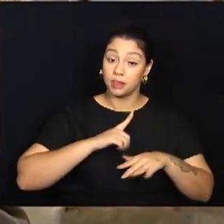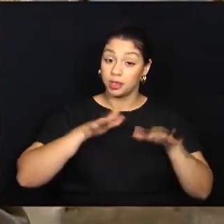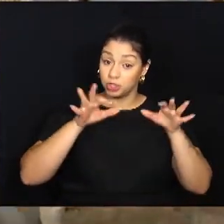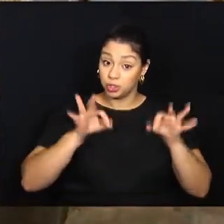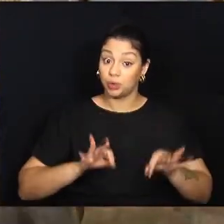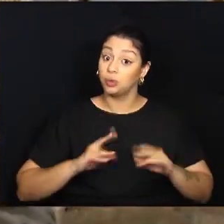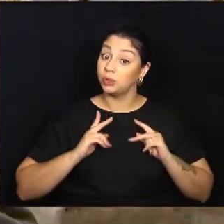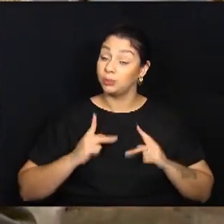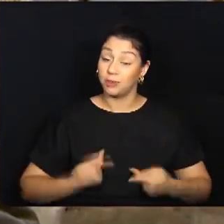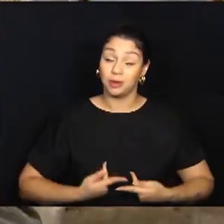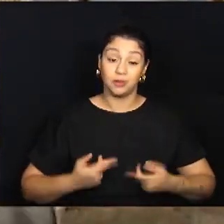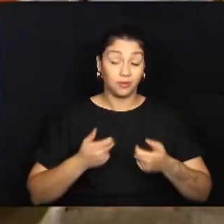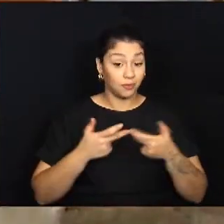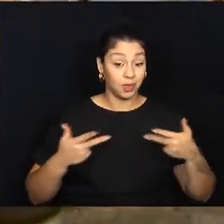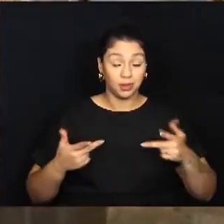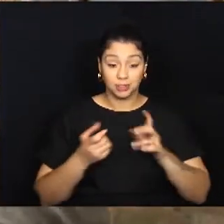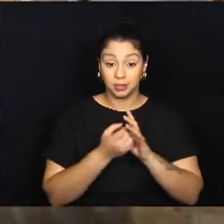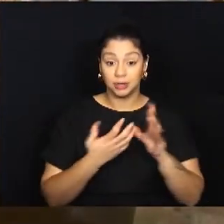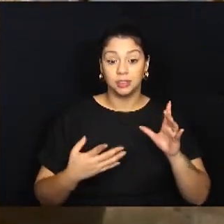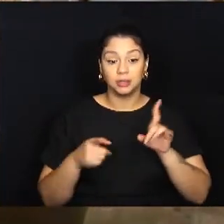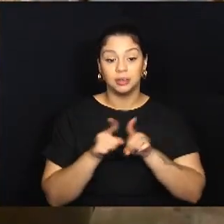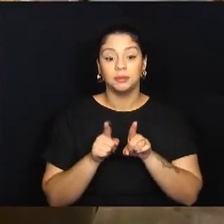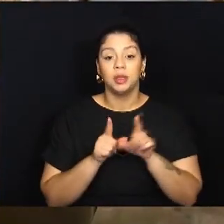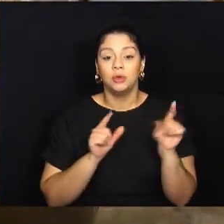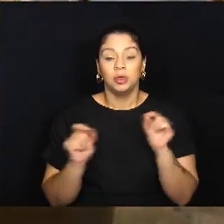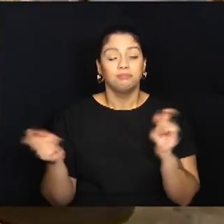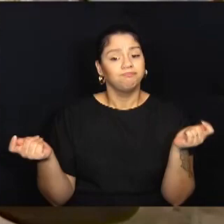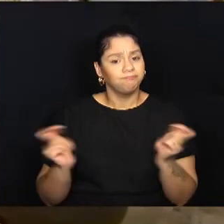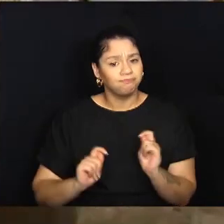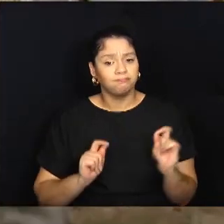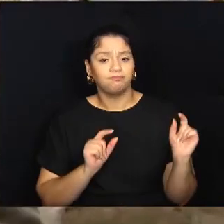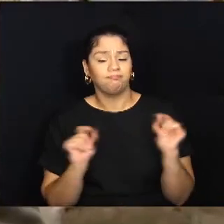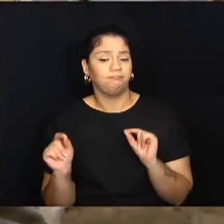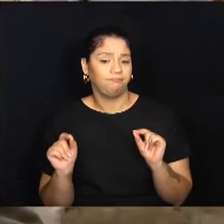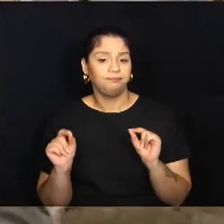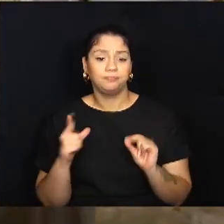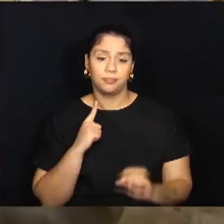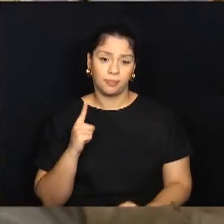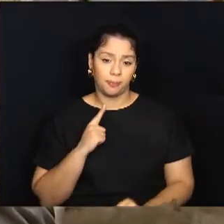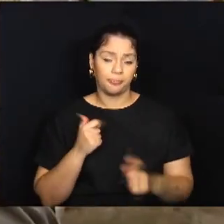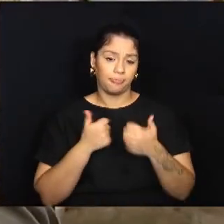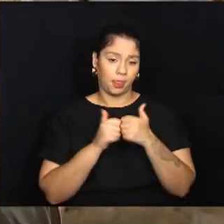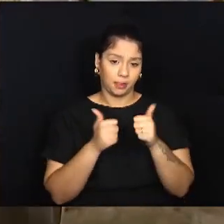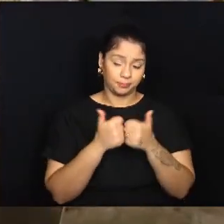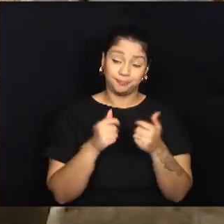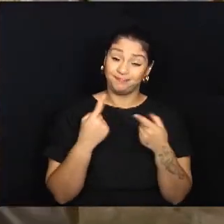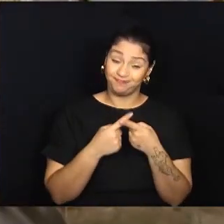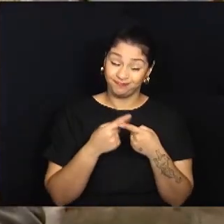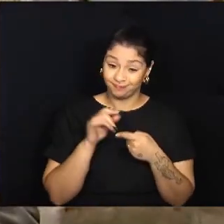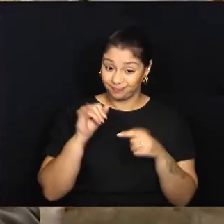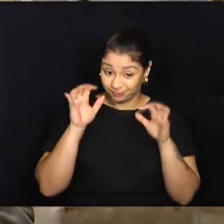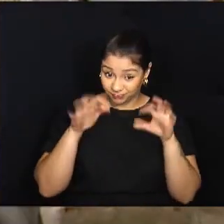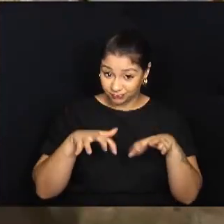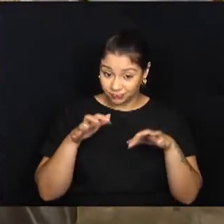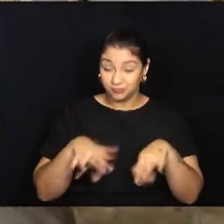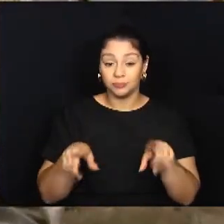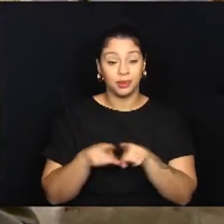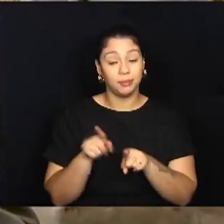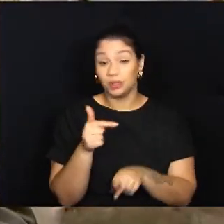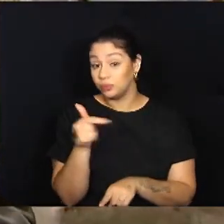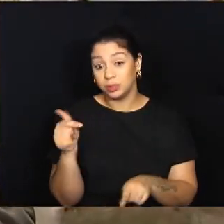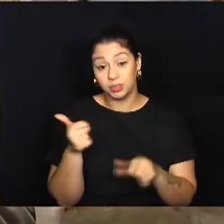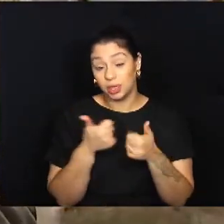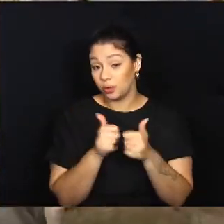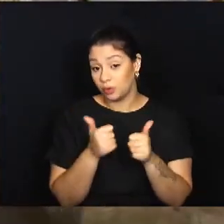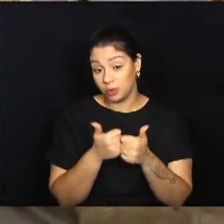vários aspectos, entre eles a possibilidade de ter ônibus, porque quando chove também fica sem ônibus, essa